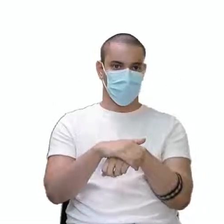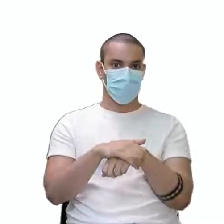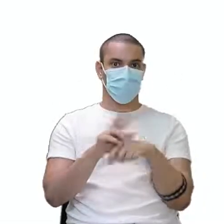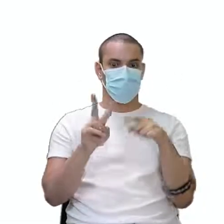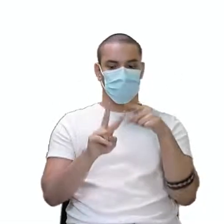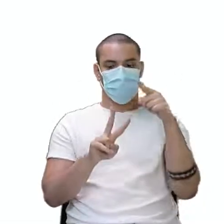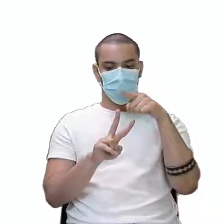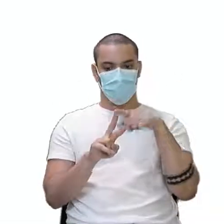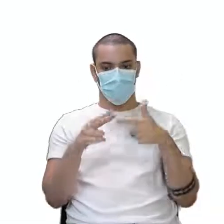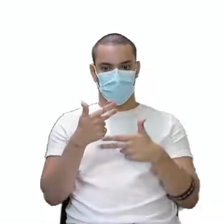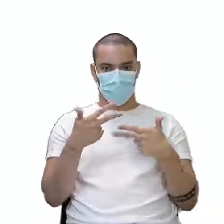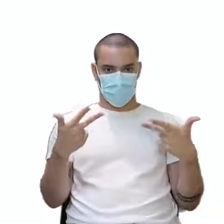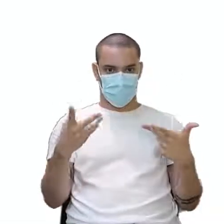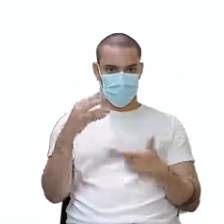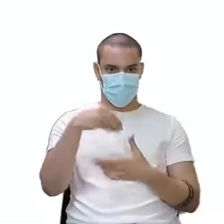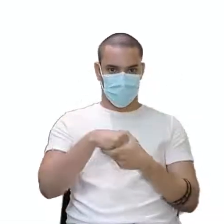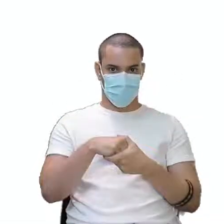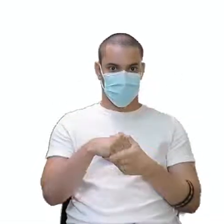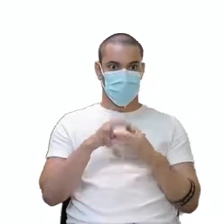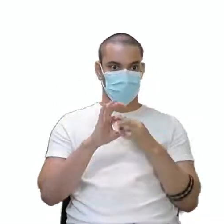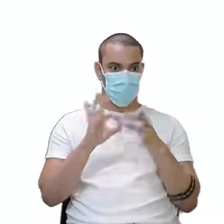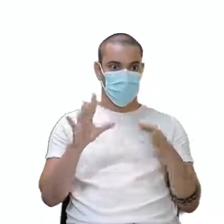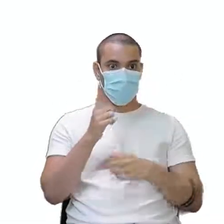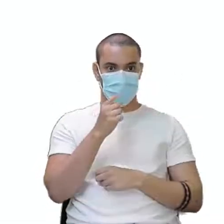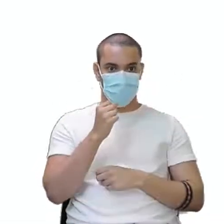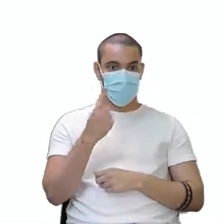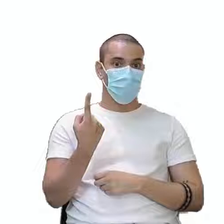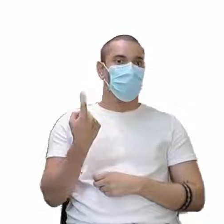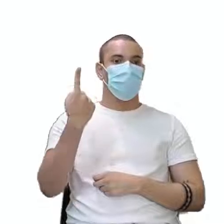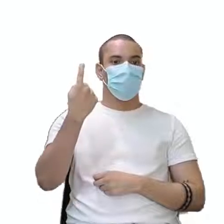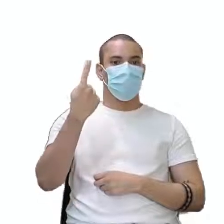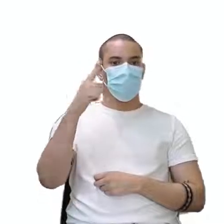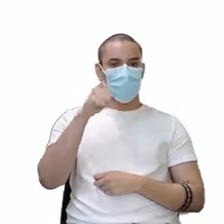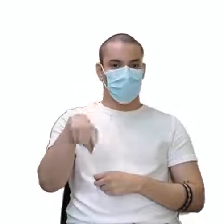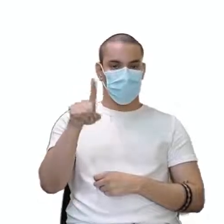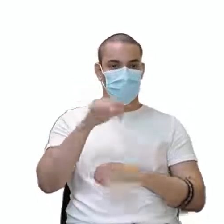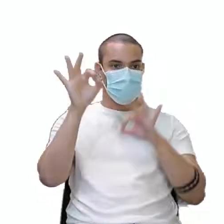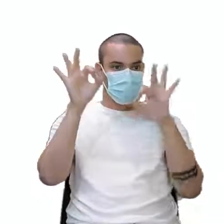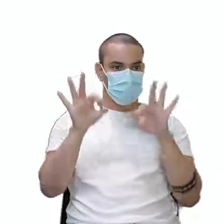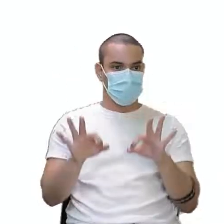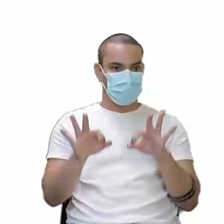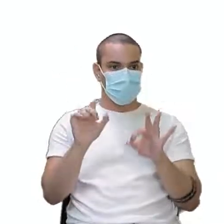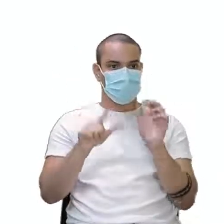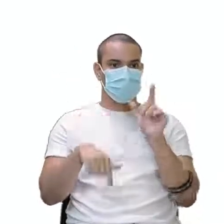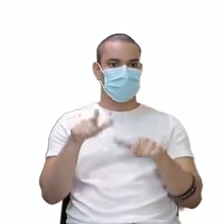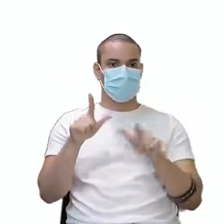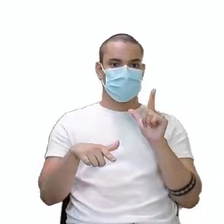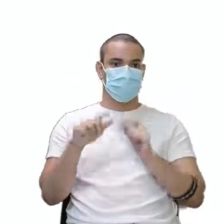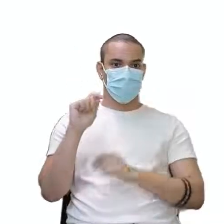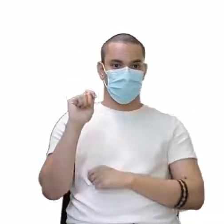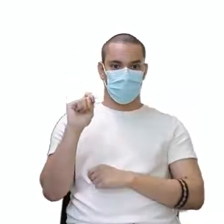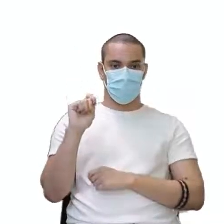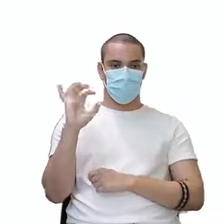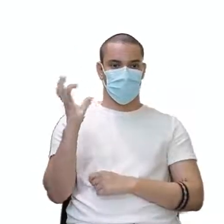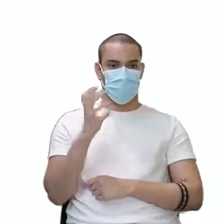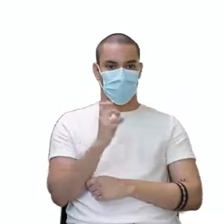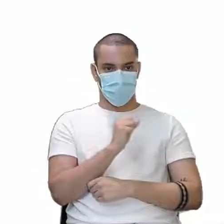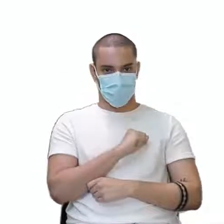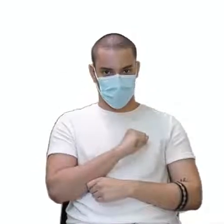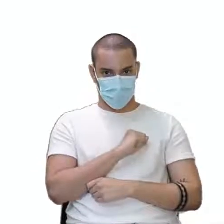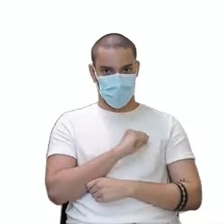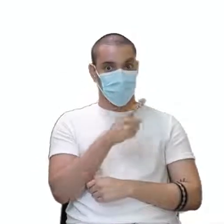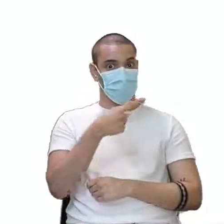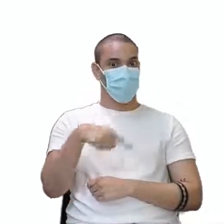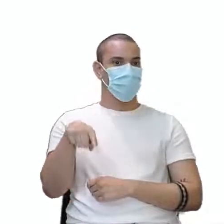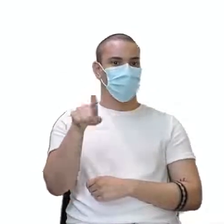duas situações que ela está ali liberando água. Então, a única alternativa correta é a letra A. De amores, vocês